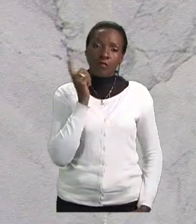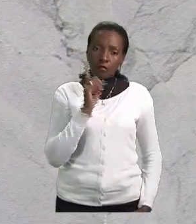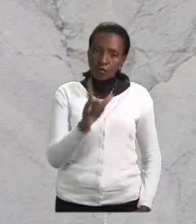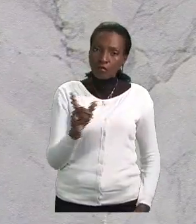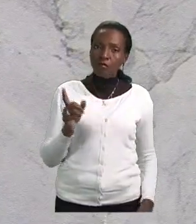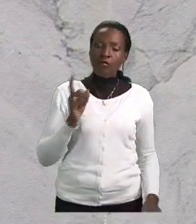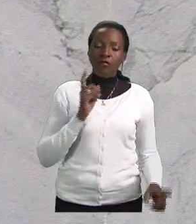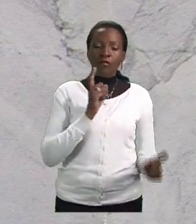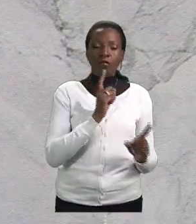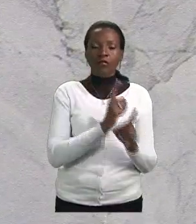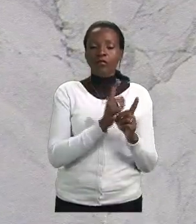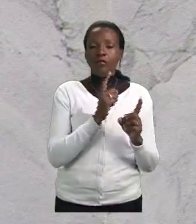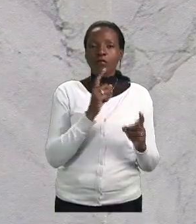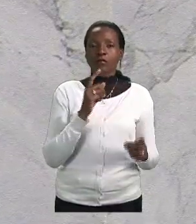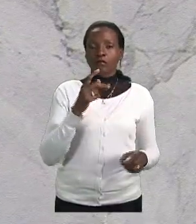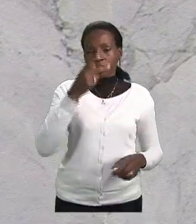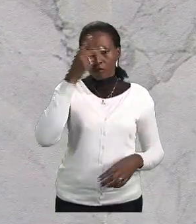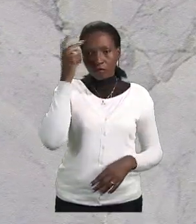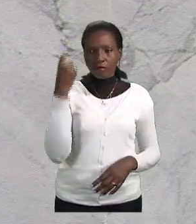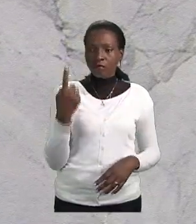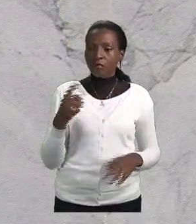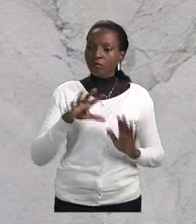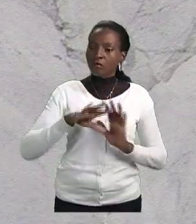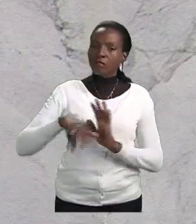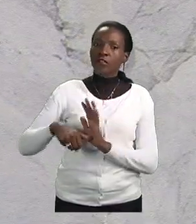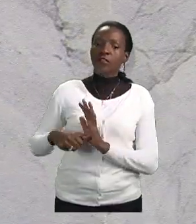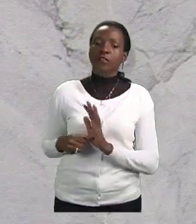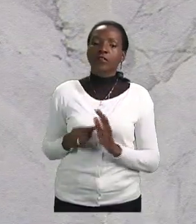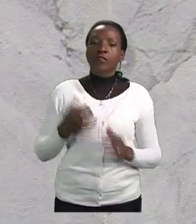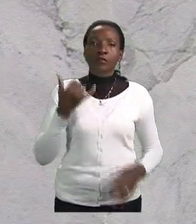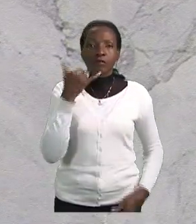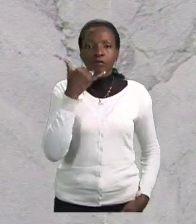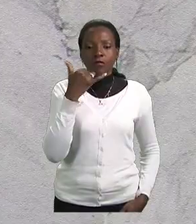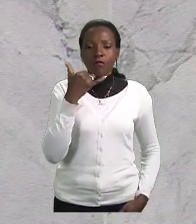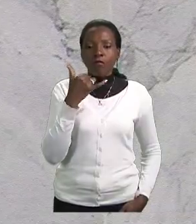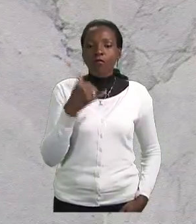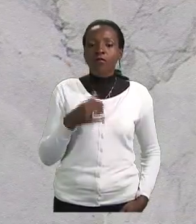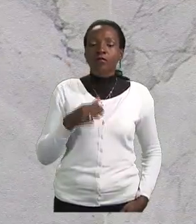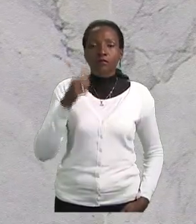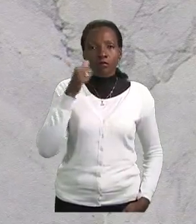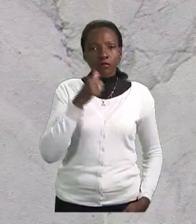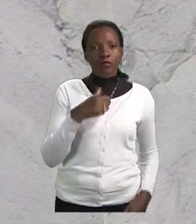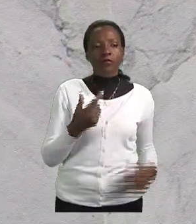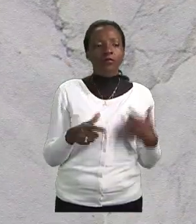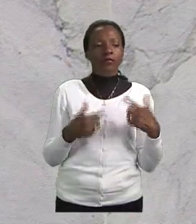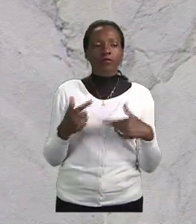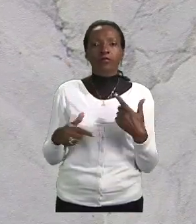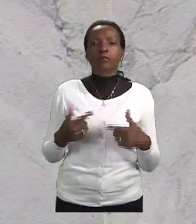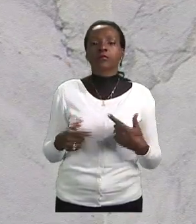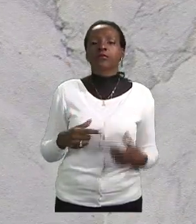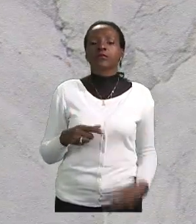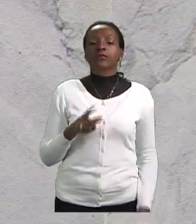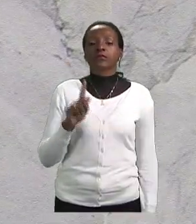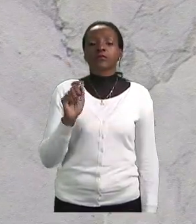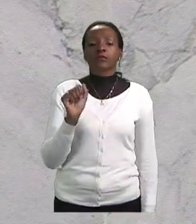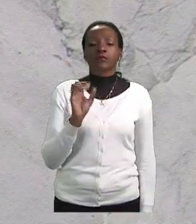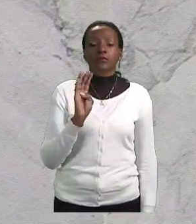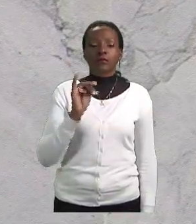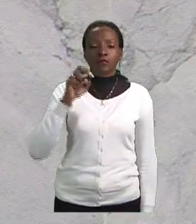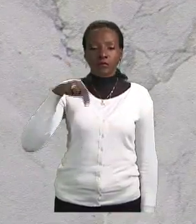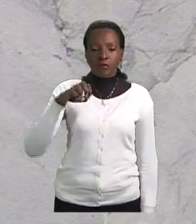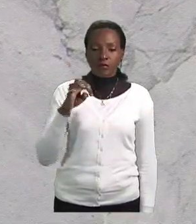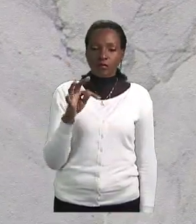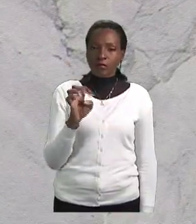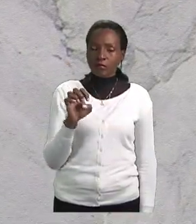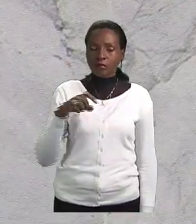furtado o celular dessa funcionária o indivíduo foi conduzido ao